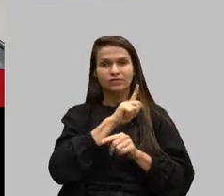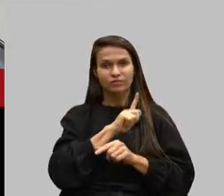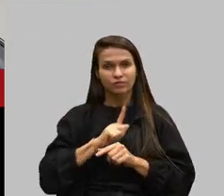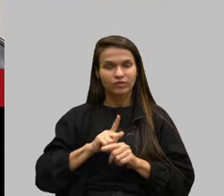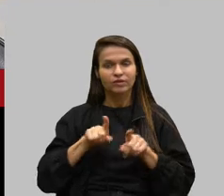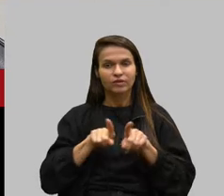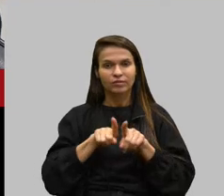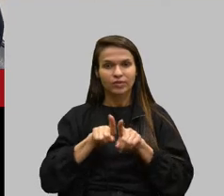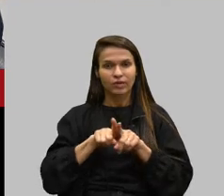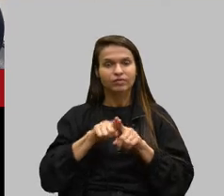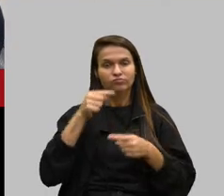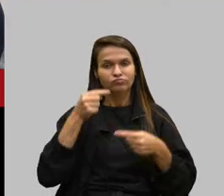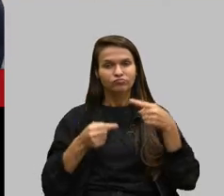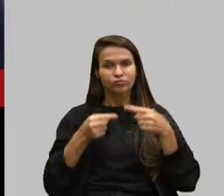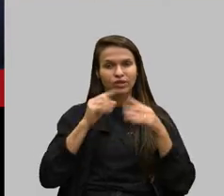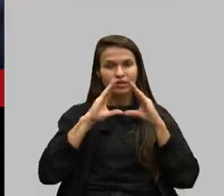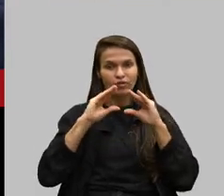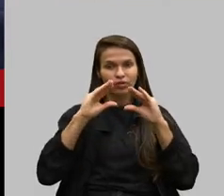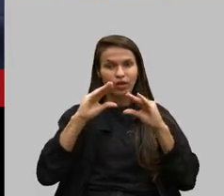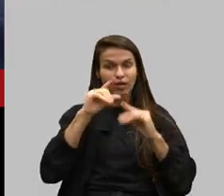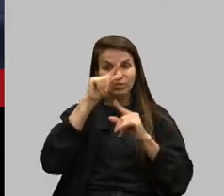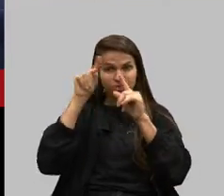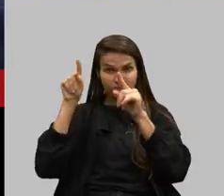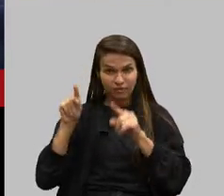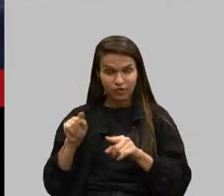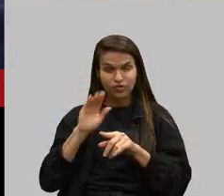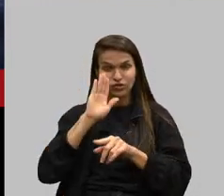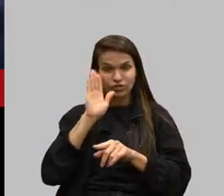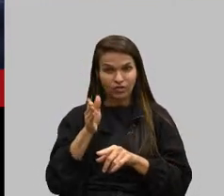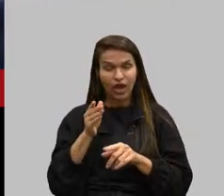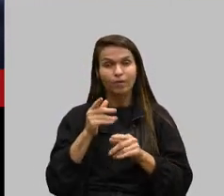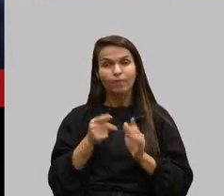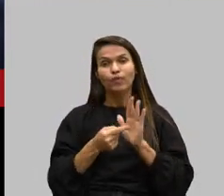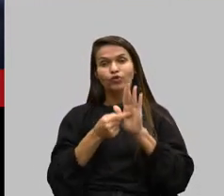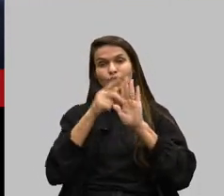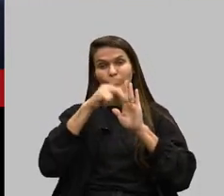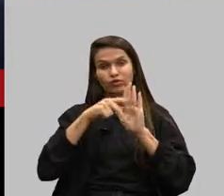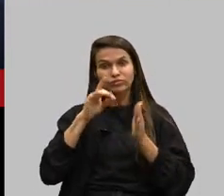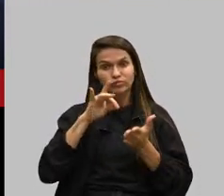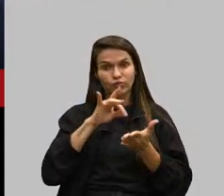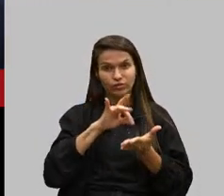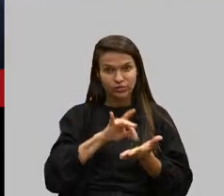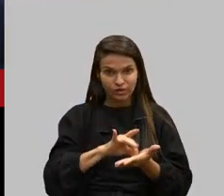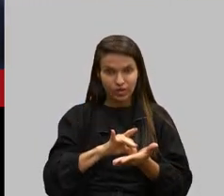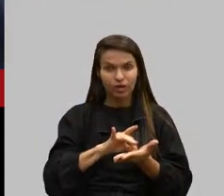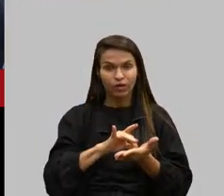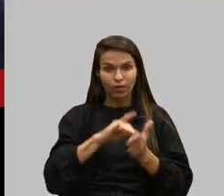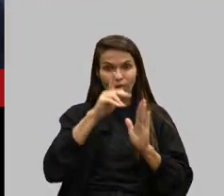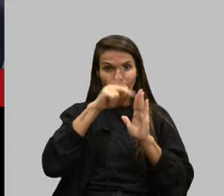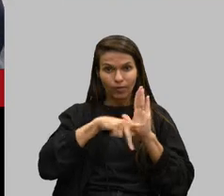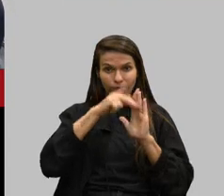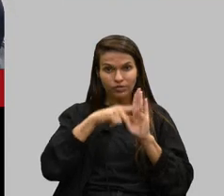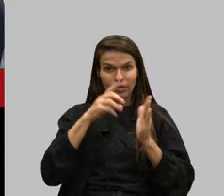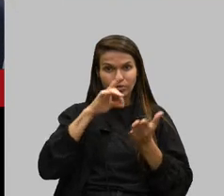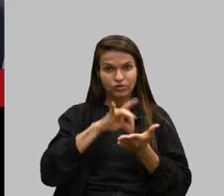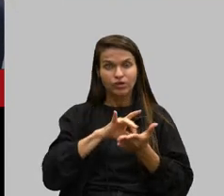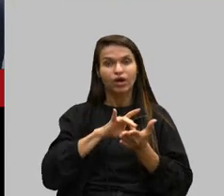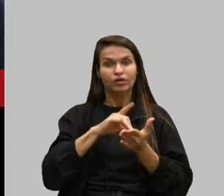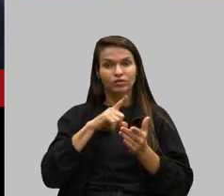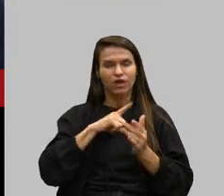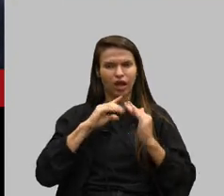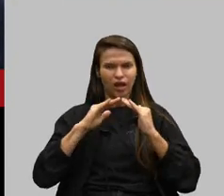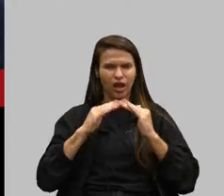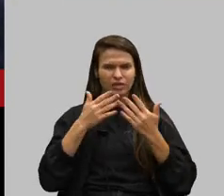Deputado titut tores tranquilidade aos servidores já trouxe no projeto original quando no projeto original que chegou à casa se não me